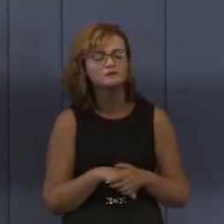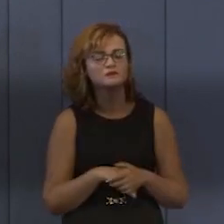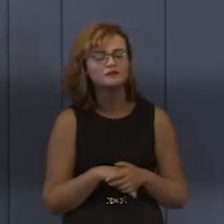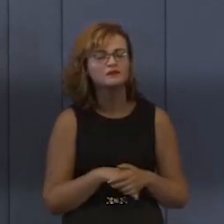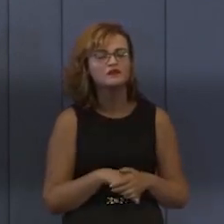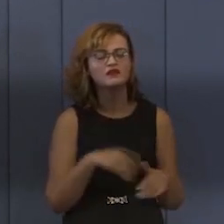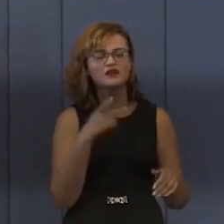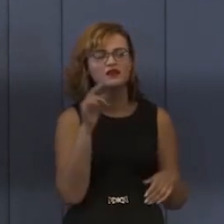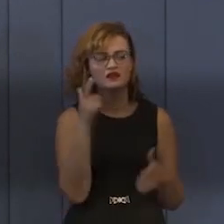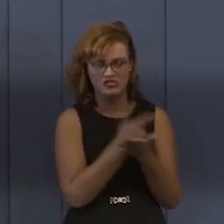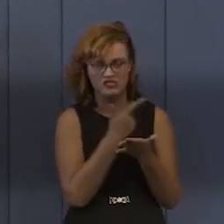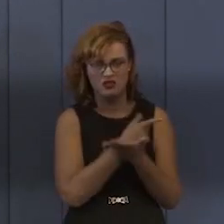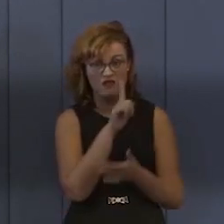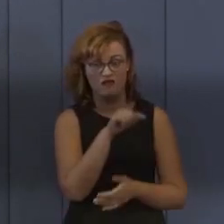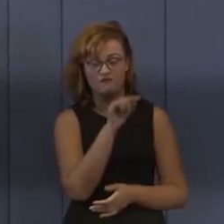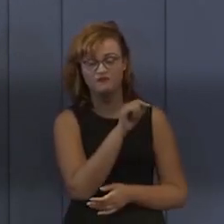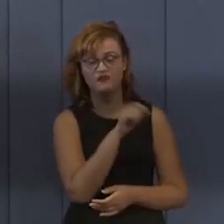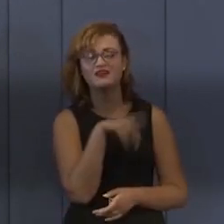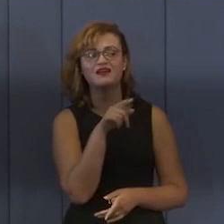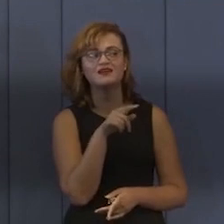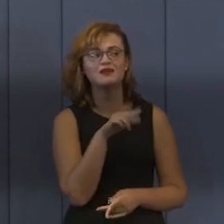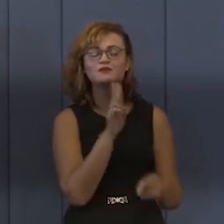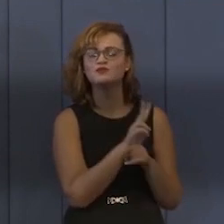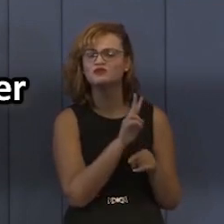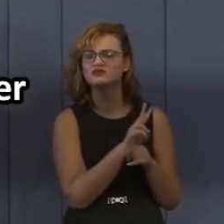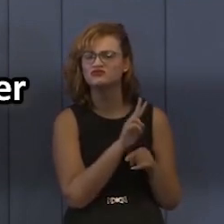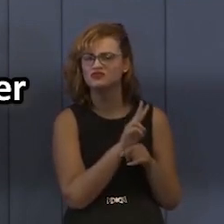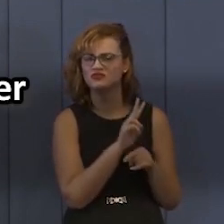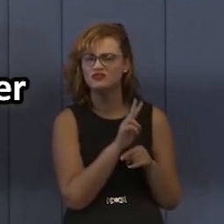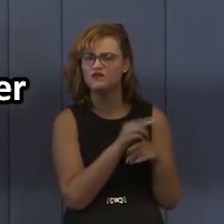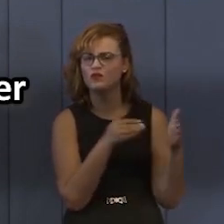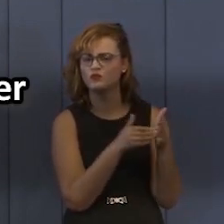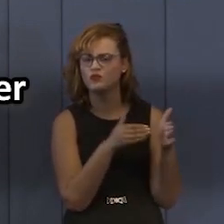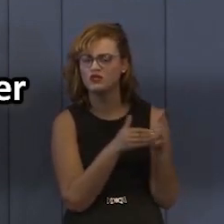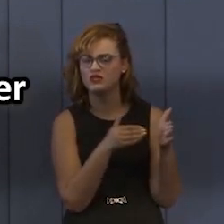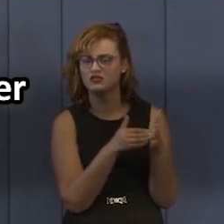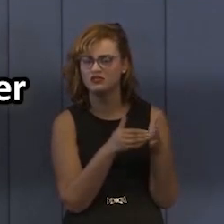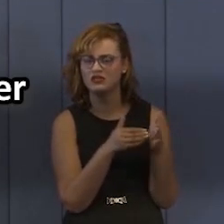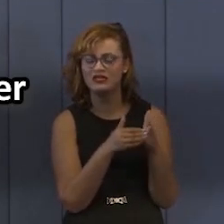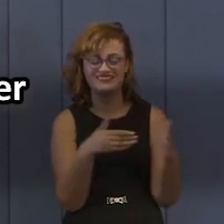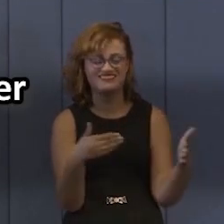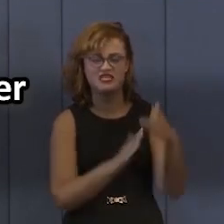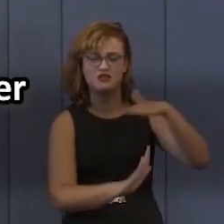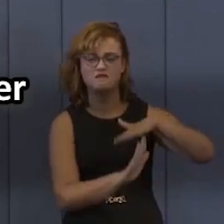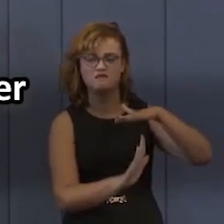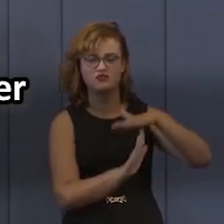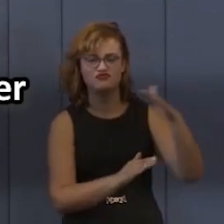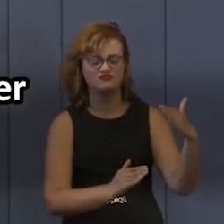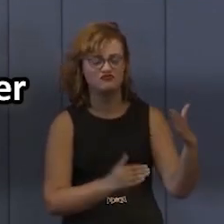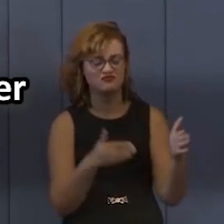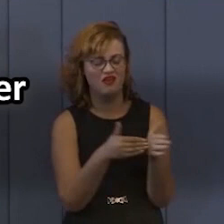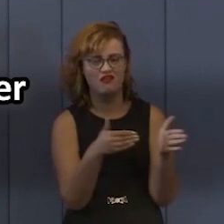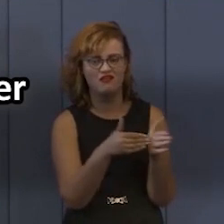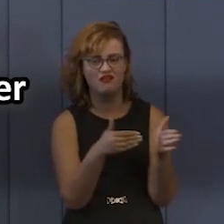spoiler da obra. Mais uma questão conceitual. Uma questão conceitual da obra é que para que essa proteção de